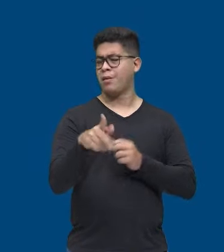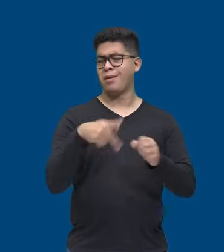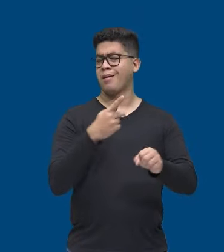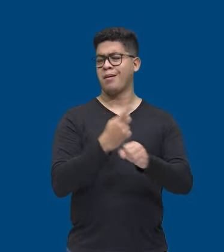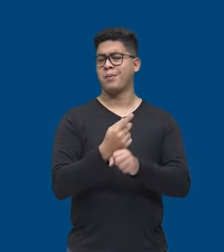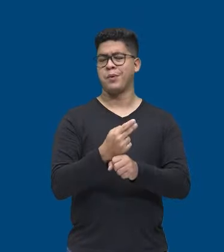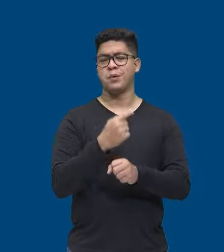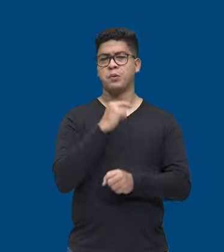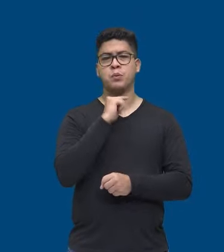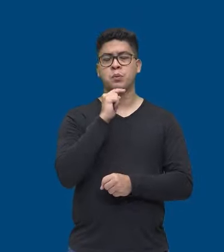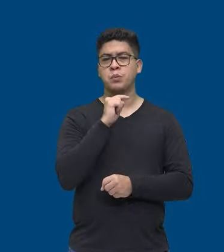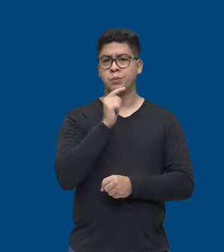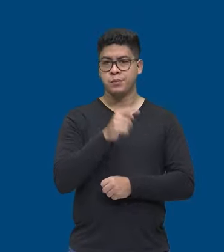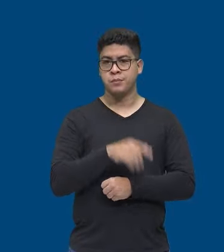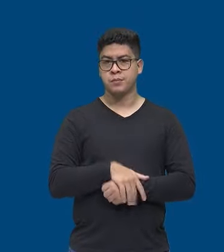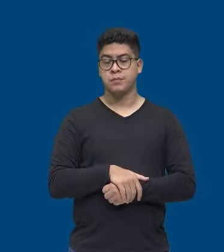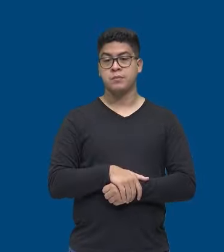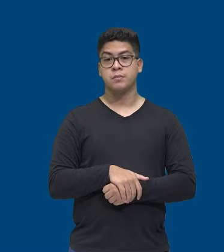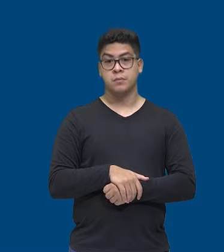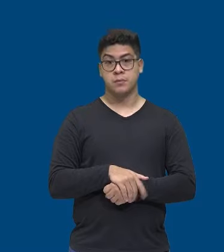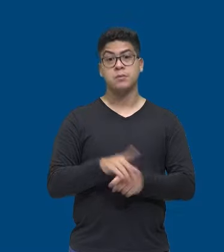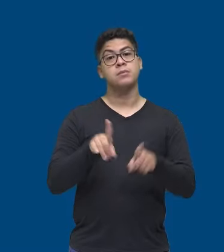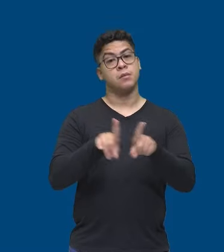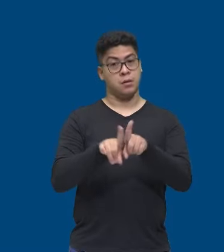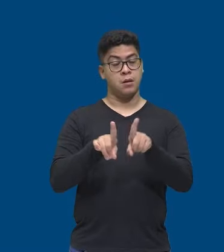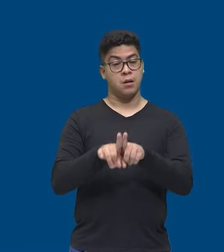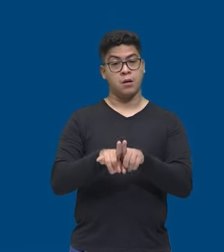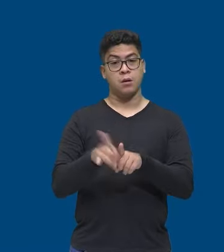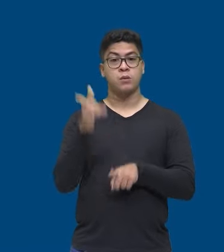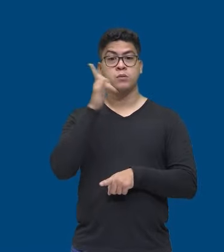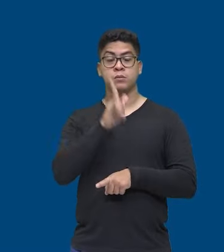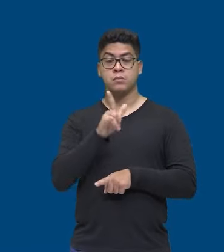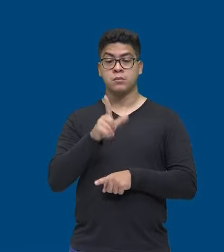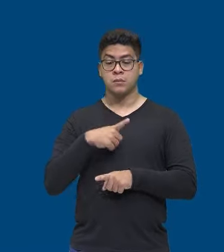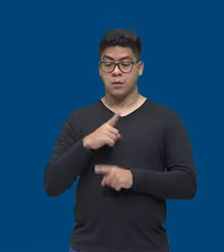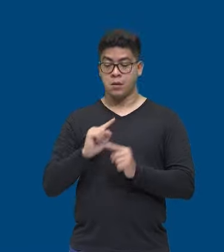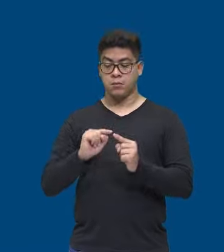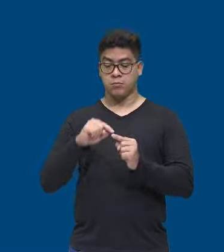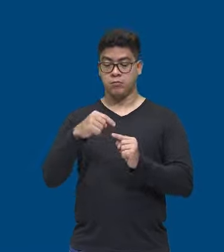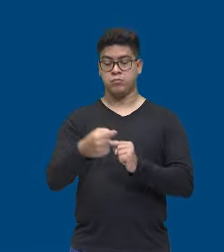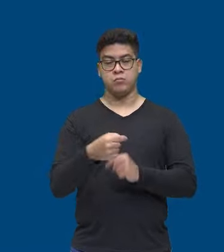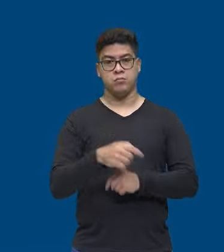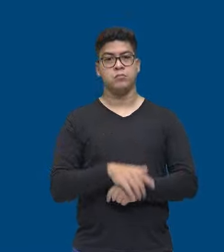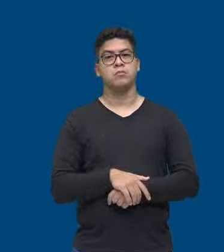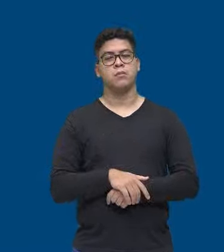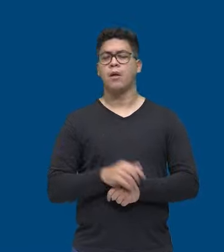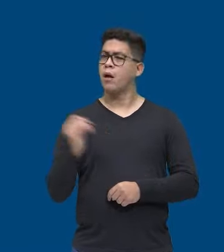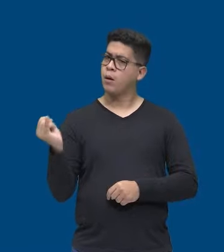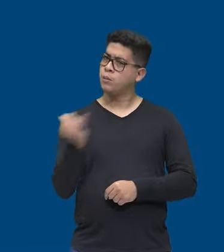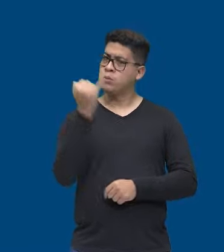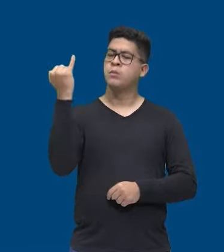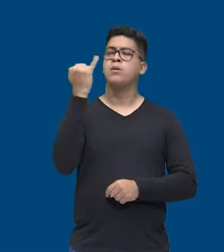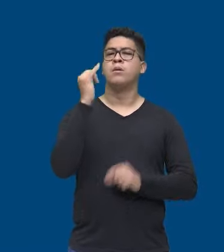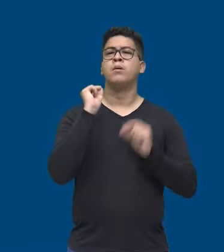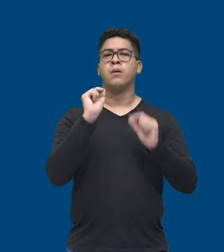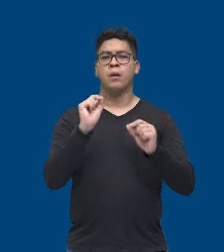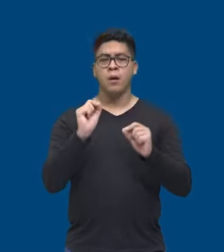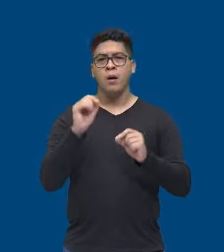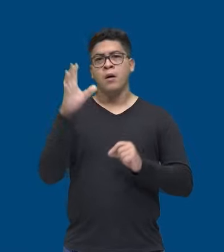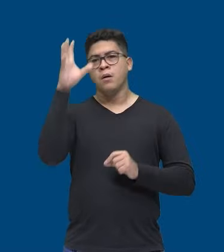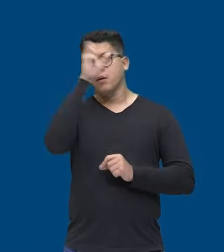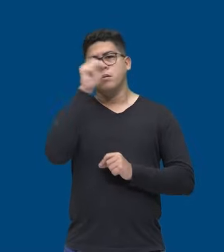casa por vez. E captura na diagonal. Gente, mais uma vez, é importante a gente aprender